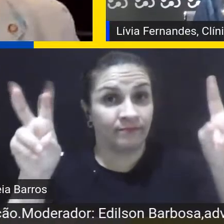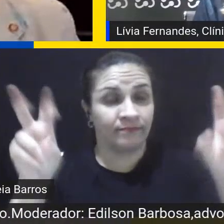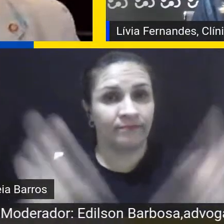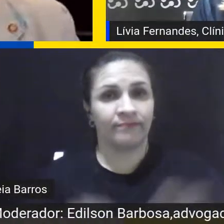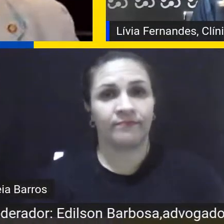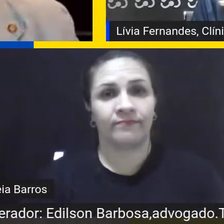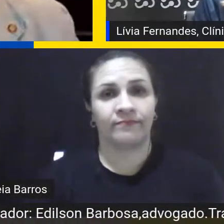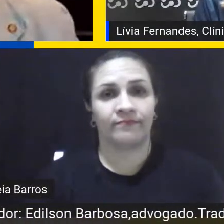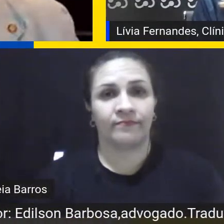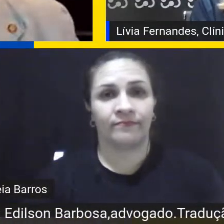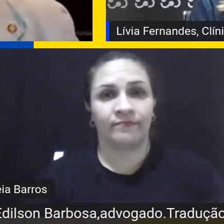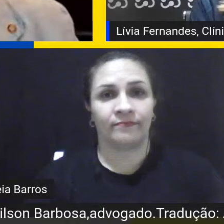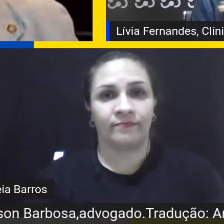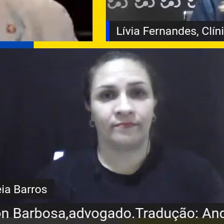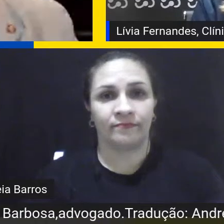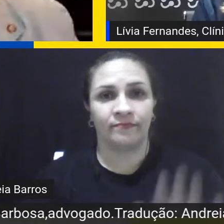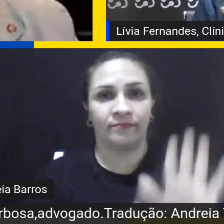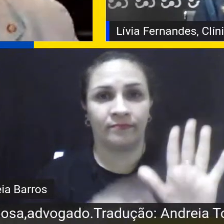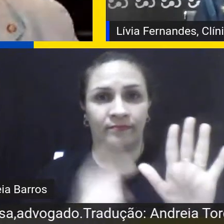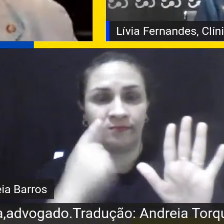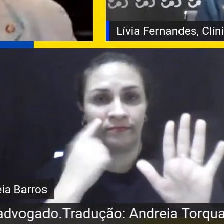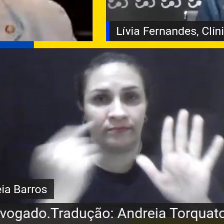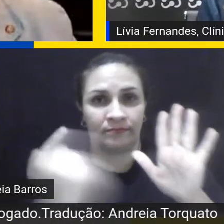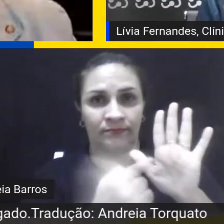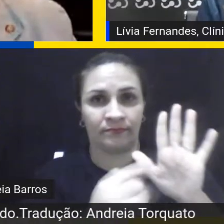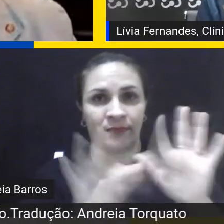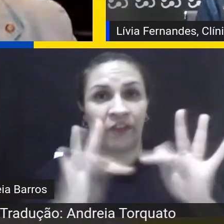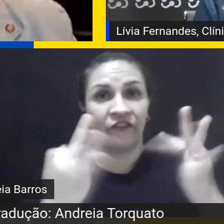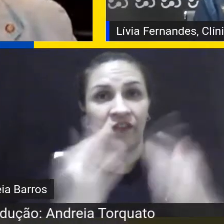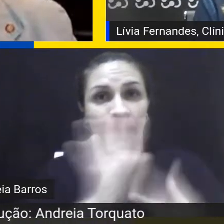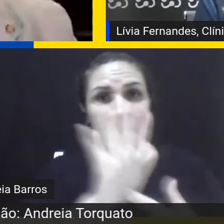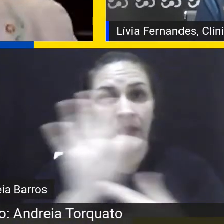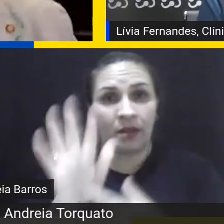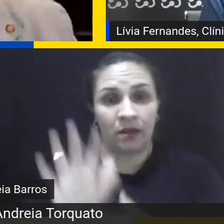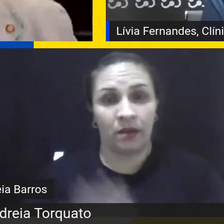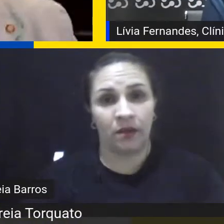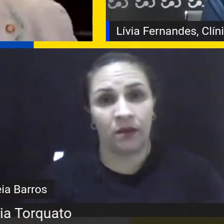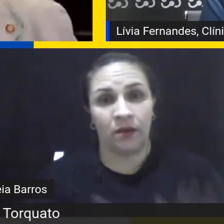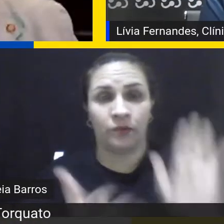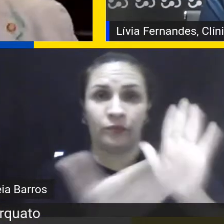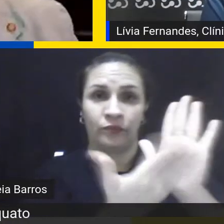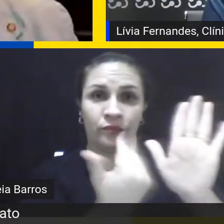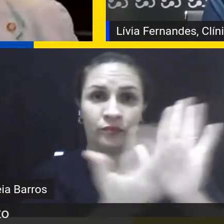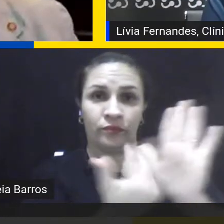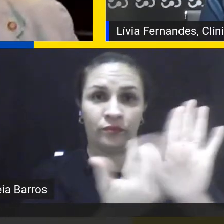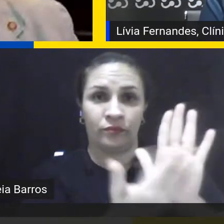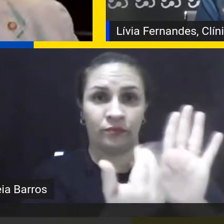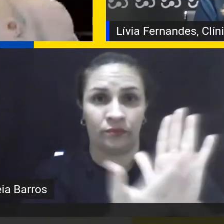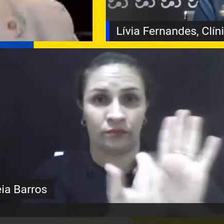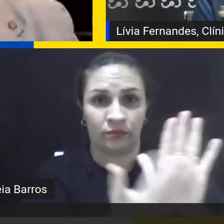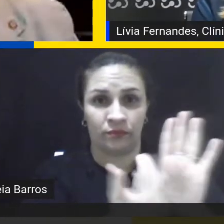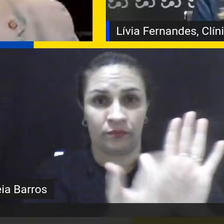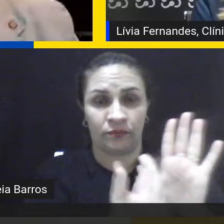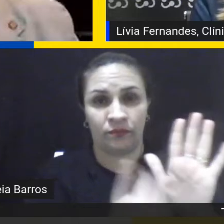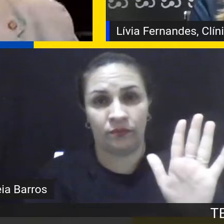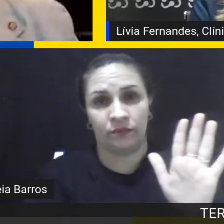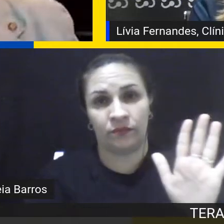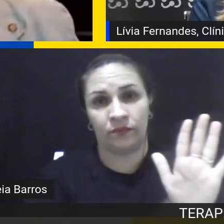eu queria trazer aqui para todos os pais. Olha só, esse livro que eu recebi